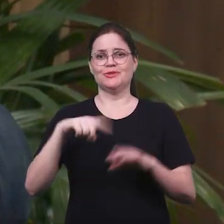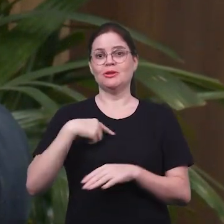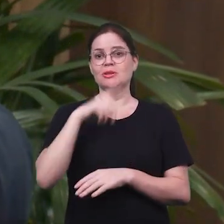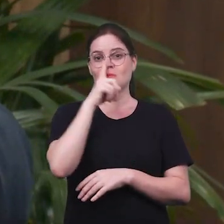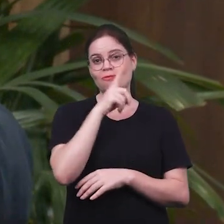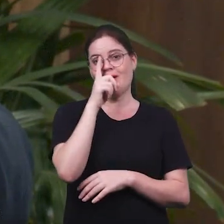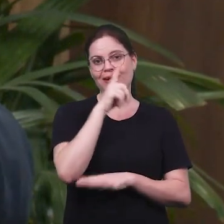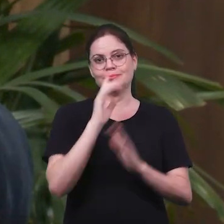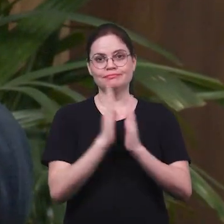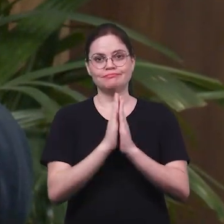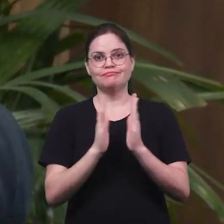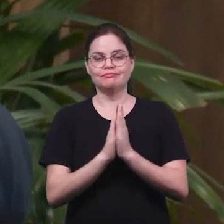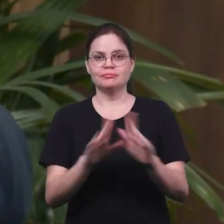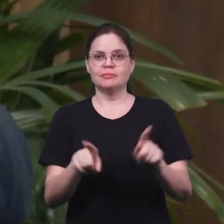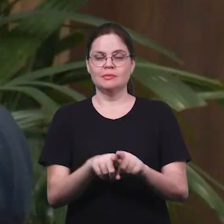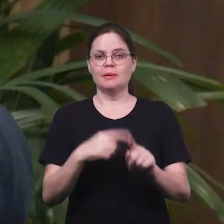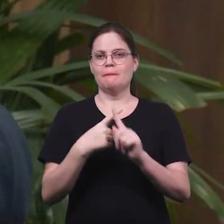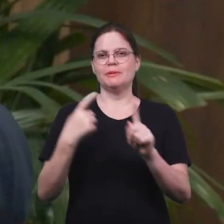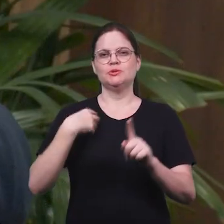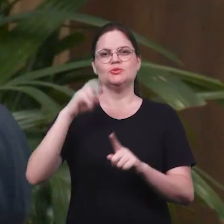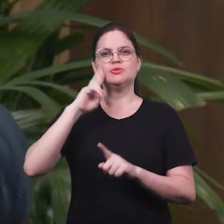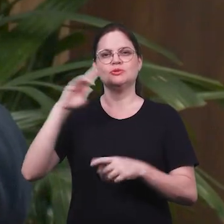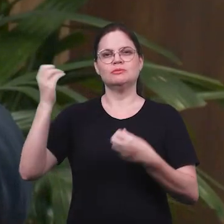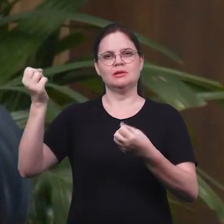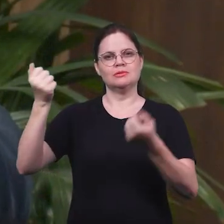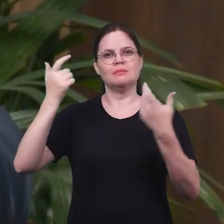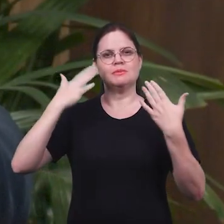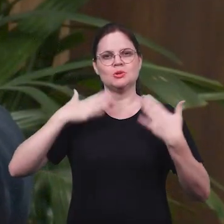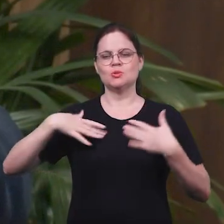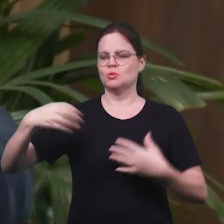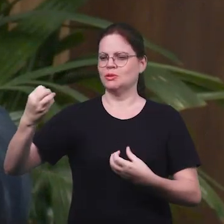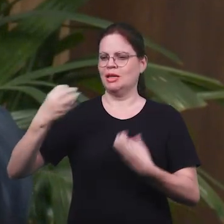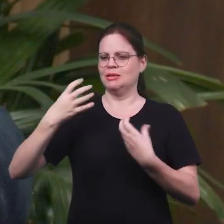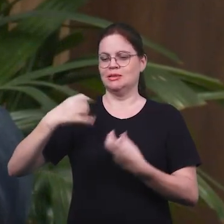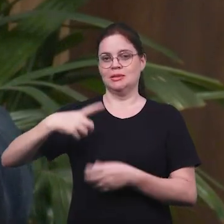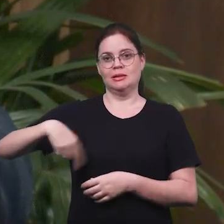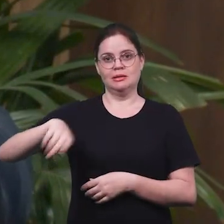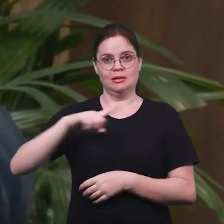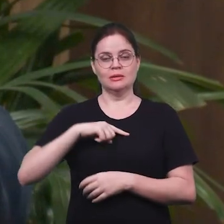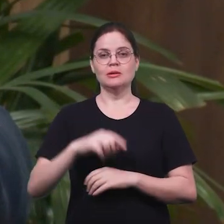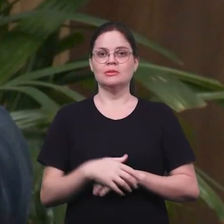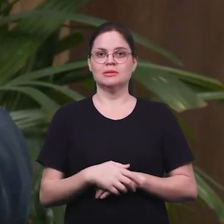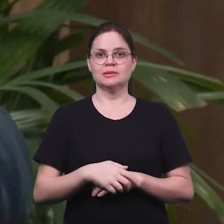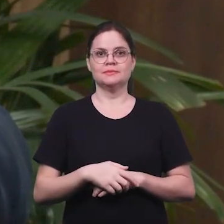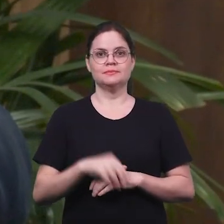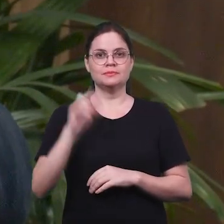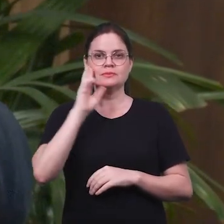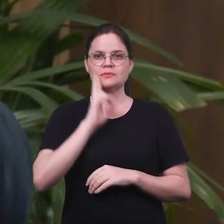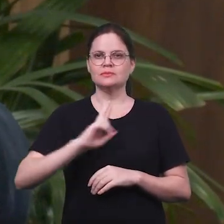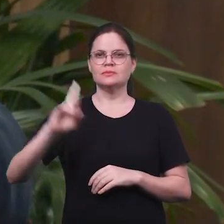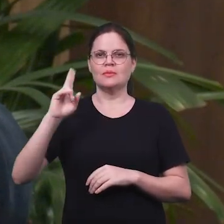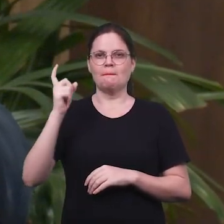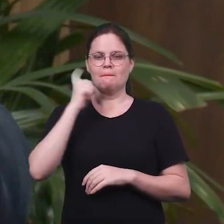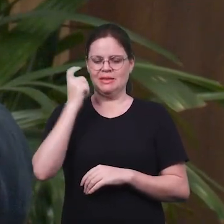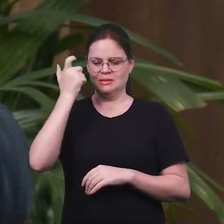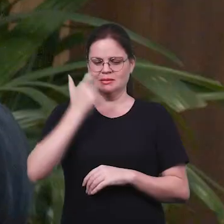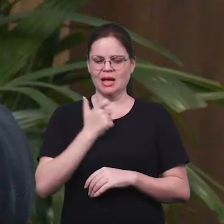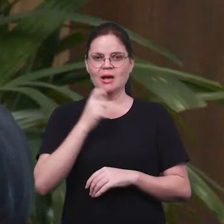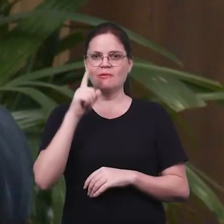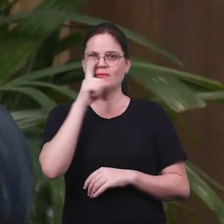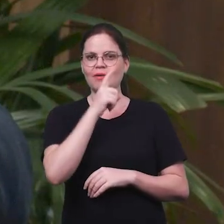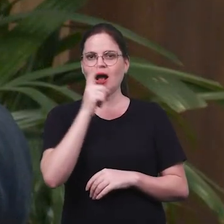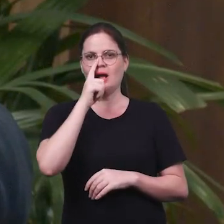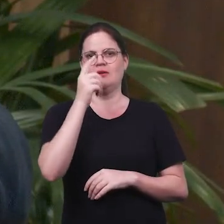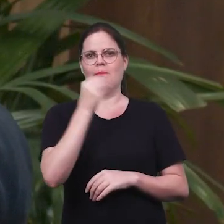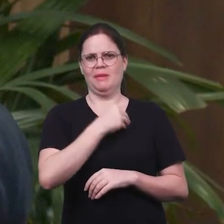precisamos, mas o Senhor tem nos ensinado. Mas o Senhor, ele não leva em consideração a nossa falha, o nosso